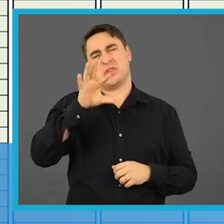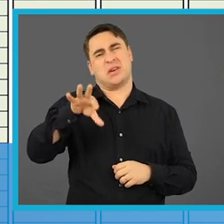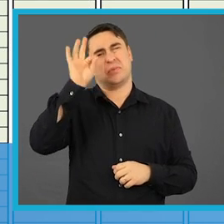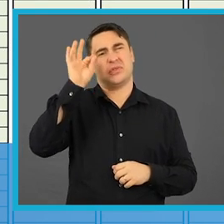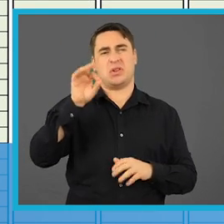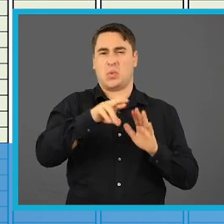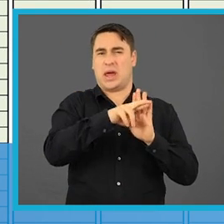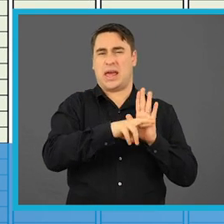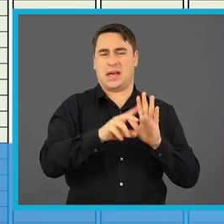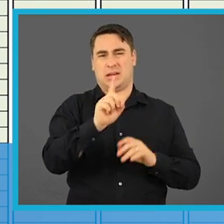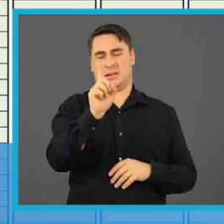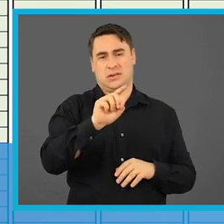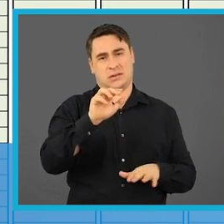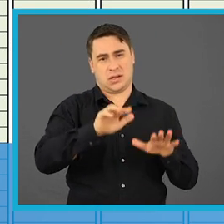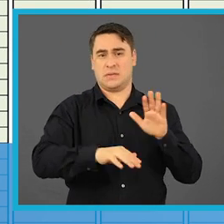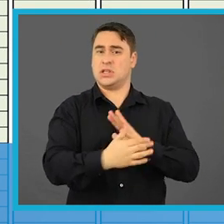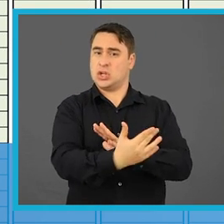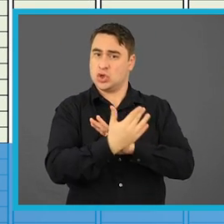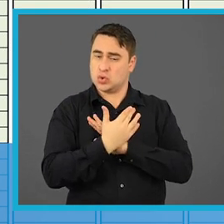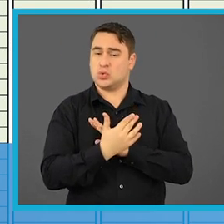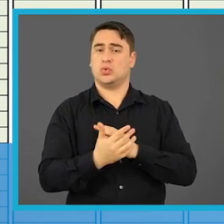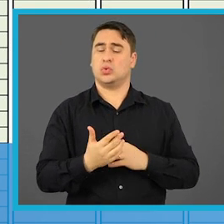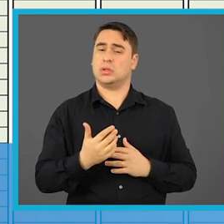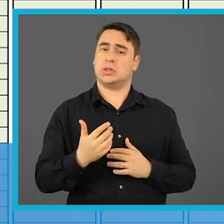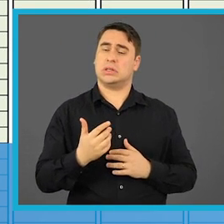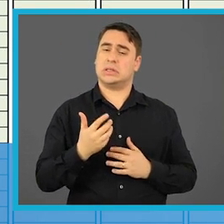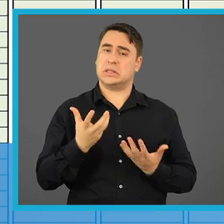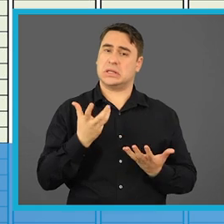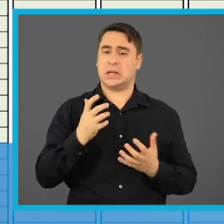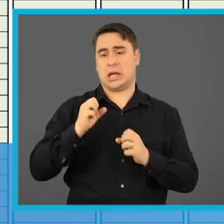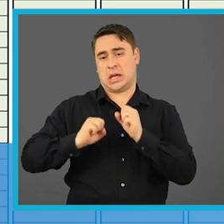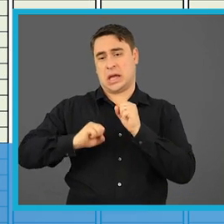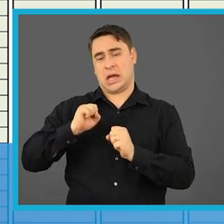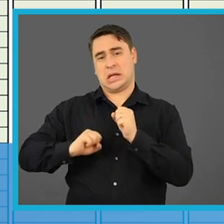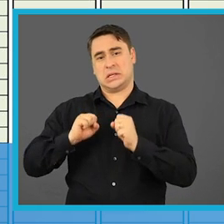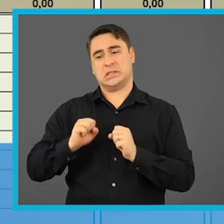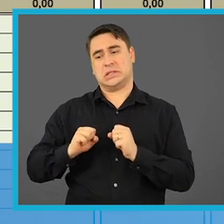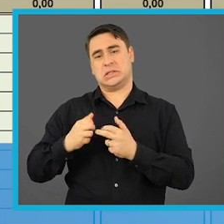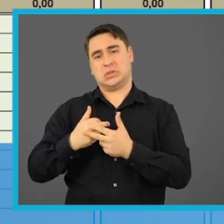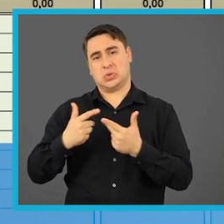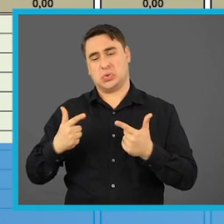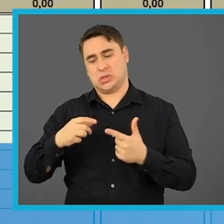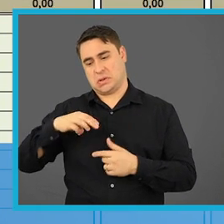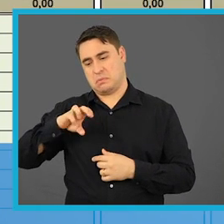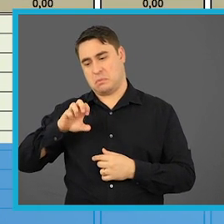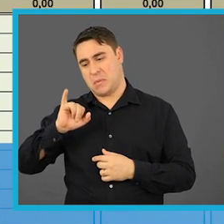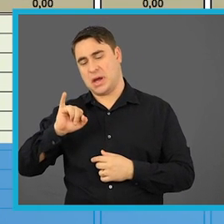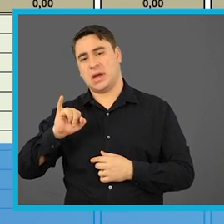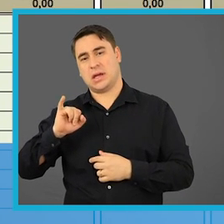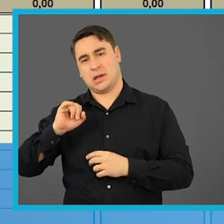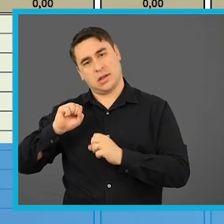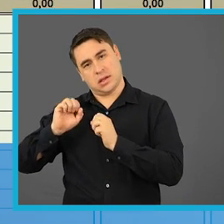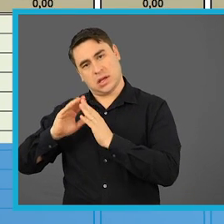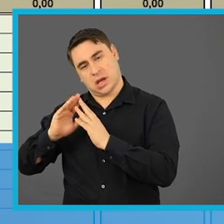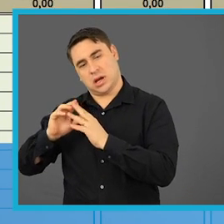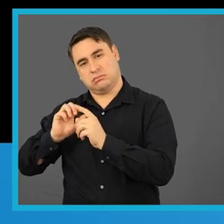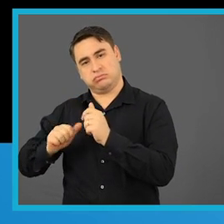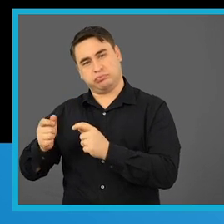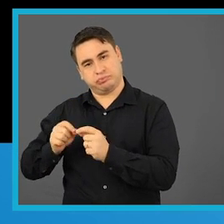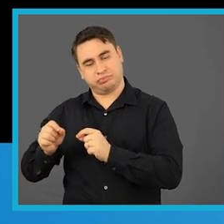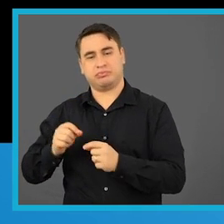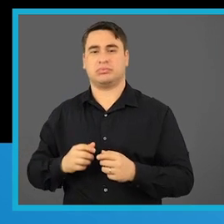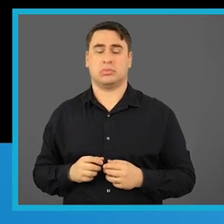é opcional, não é uma regra. Às vezes auxilia para aquele que é o empreendedor individual fazer o seu controle